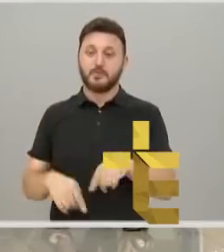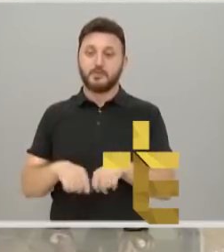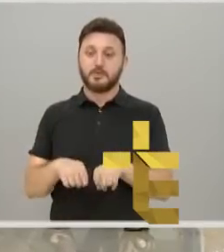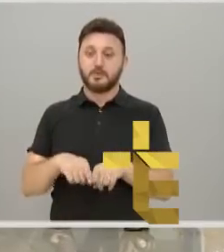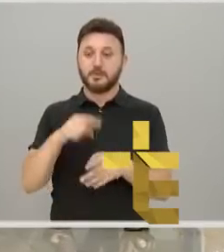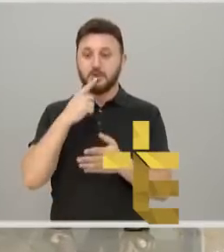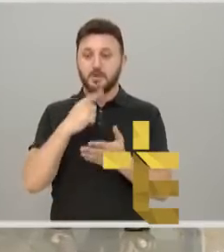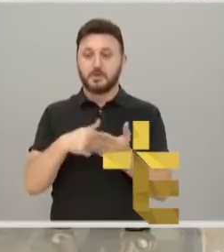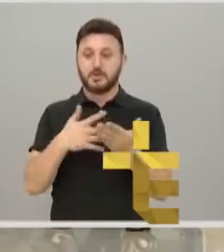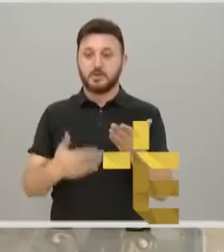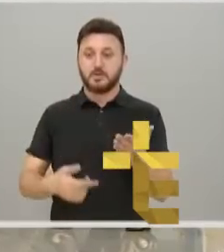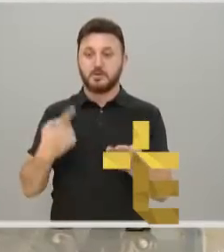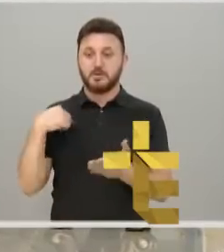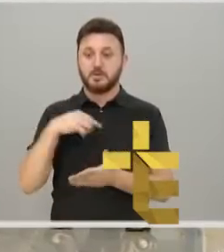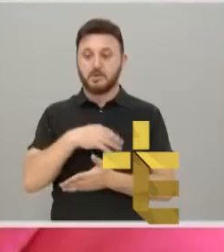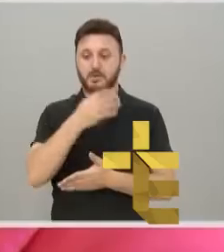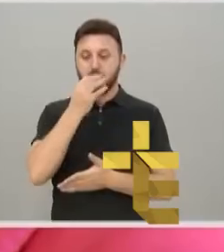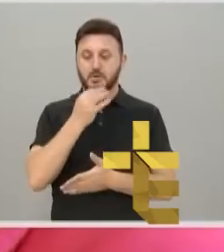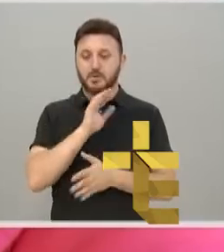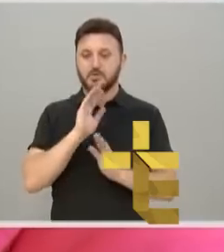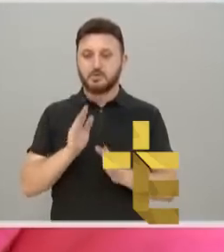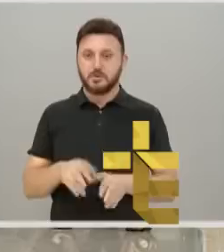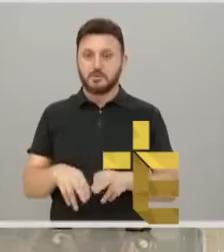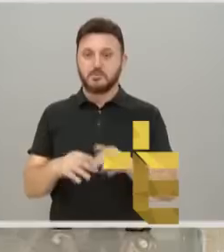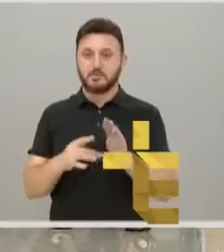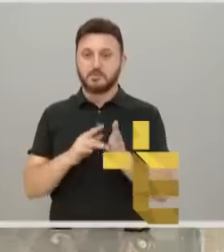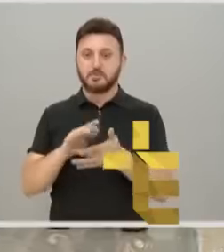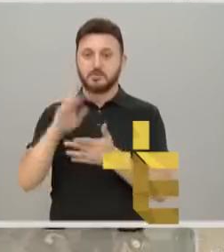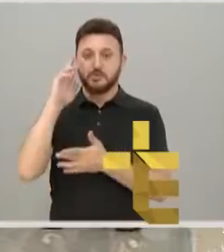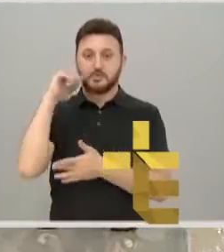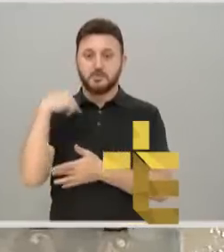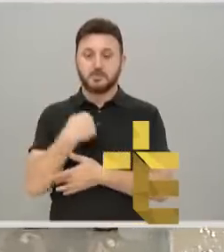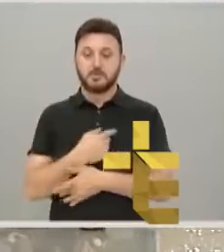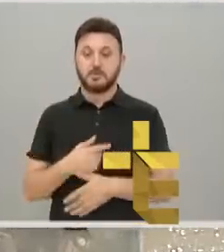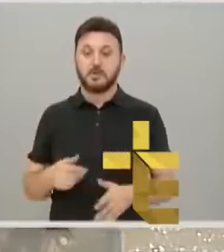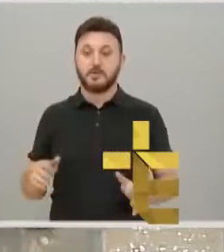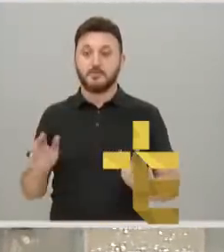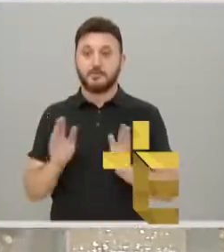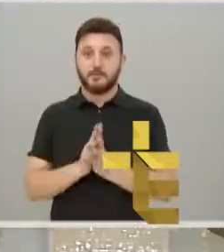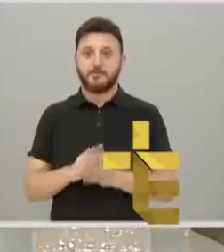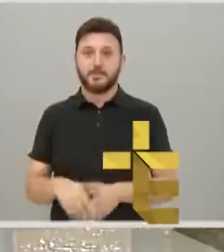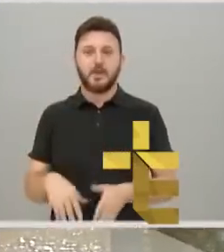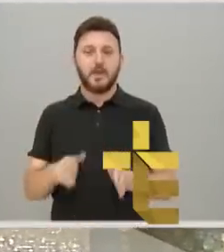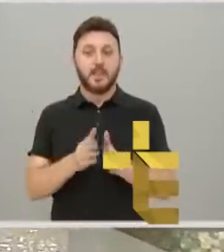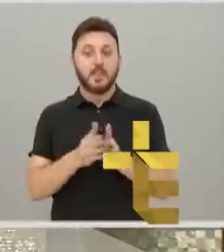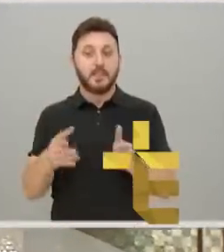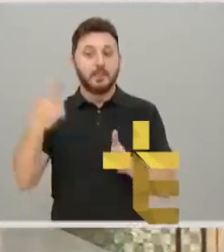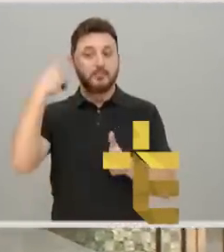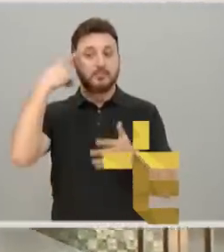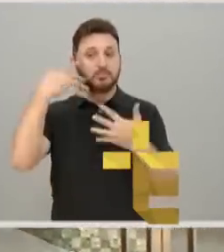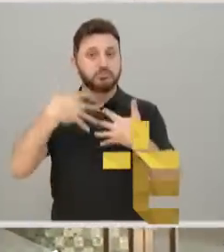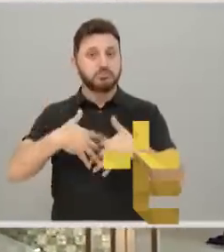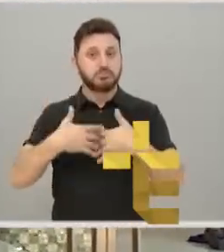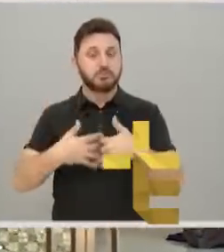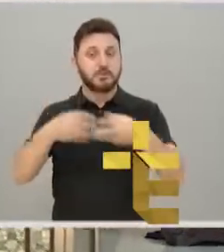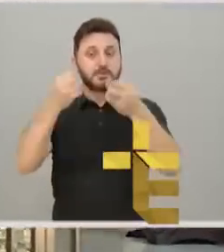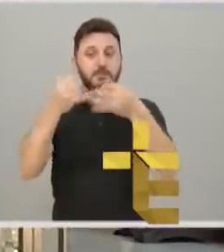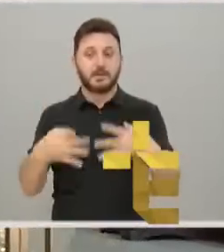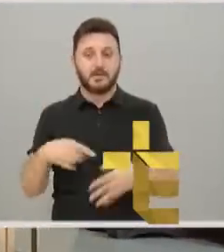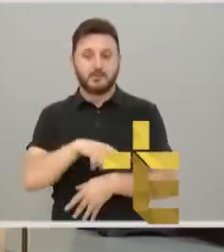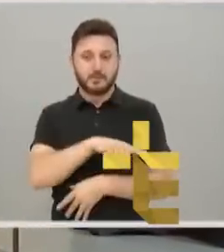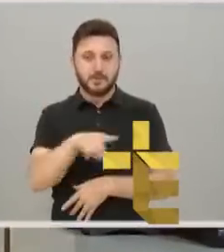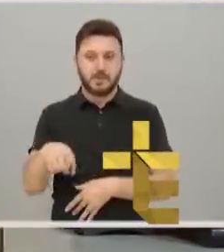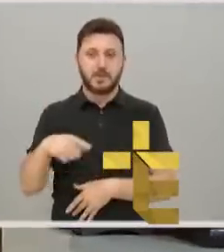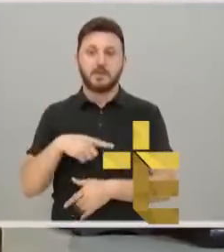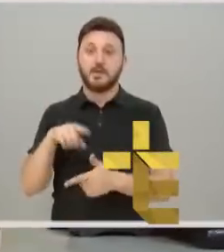comungamos, por Cristo nosso Senhor. Amém. Eu preciso de um tempinho para explicar para vocês Gente, nós estamos com um